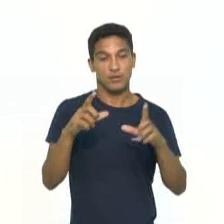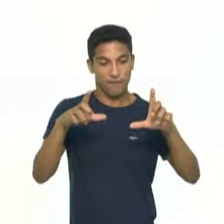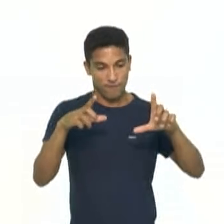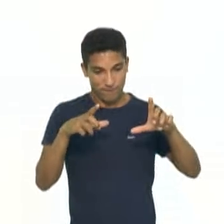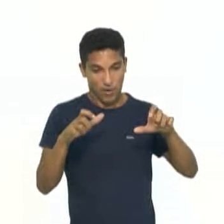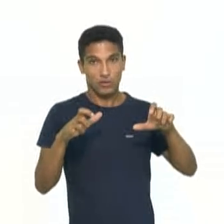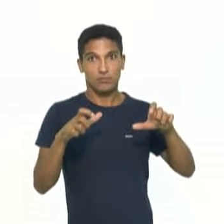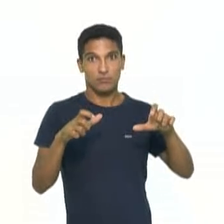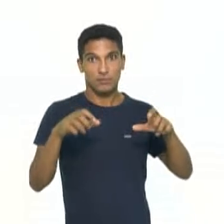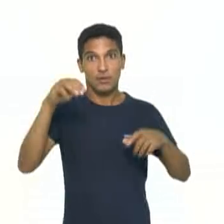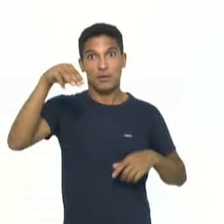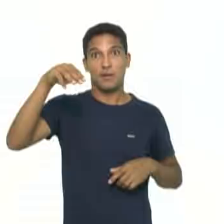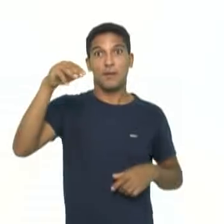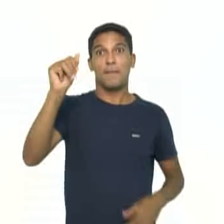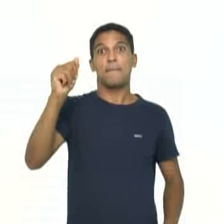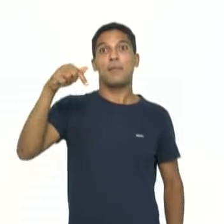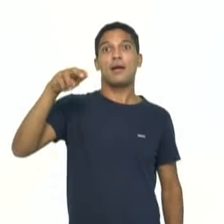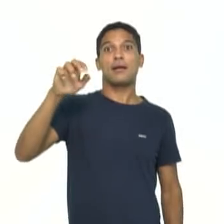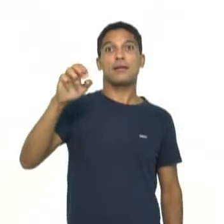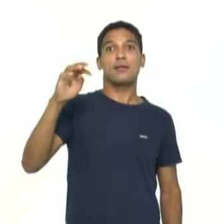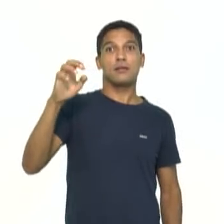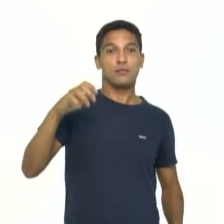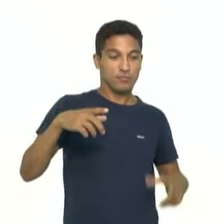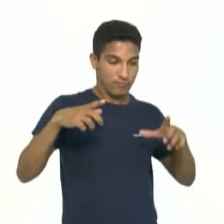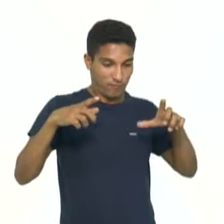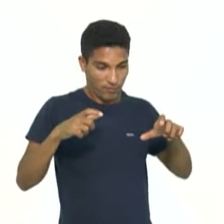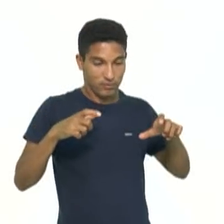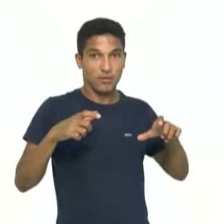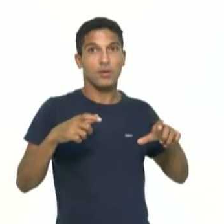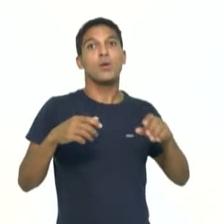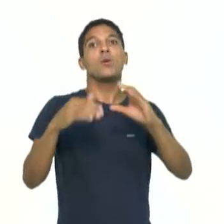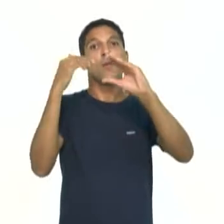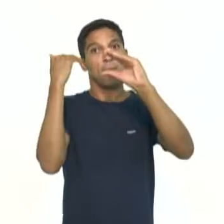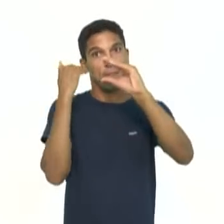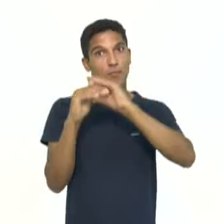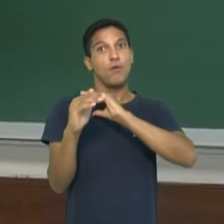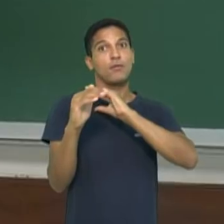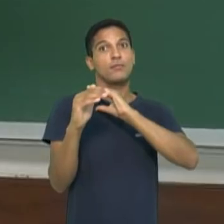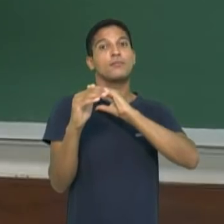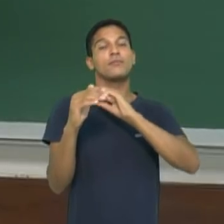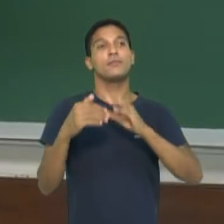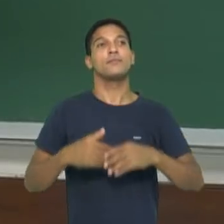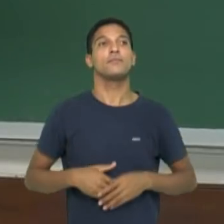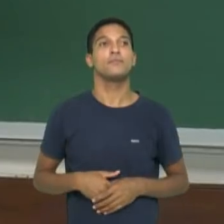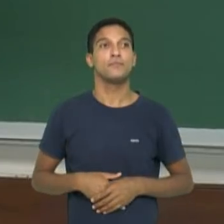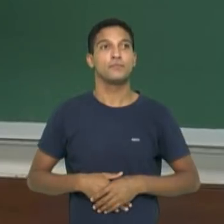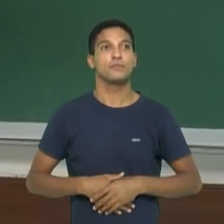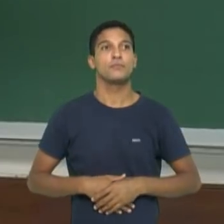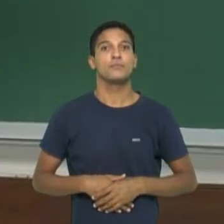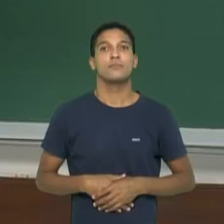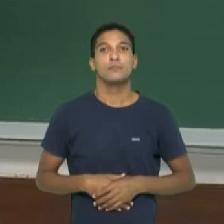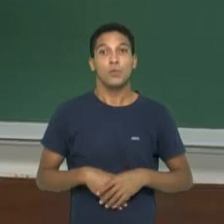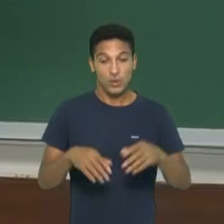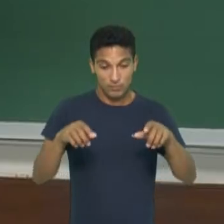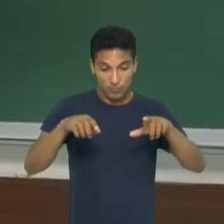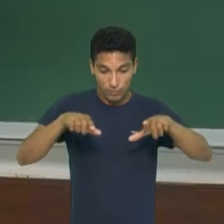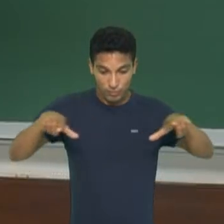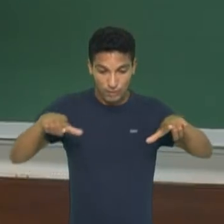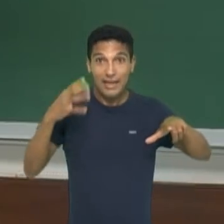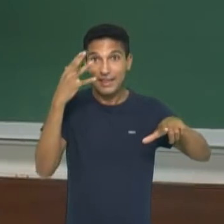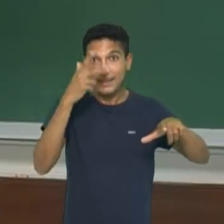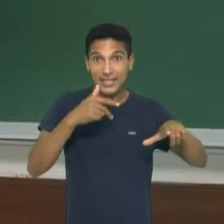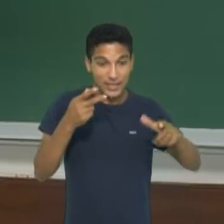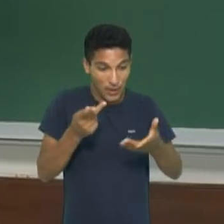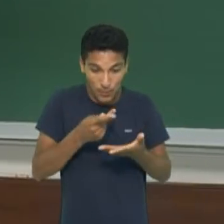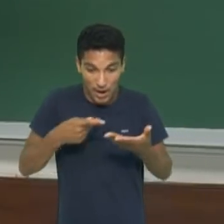que vai ter também no Classroom para vocês, tá? E depois do desafio pronto, da maquete linda, porque eu sei que o